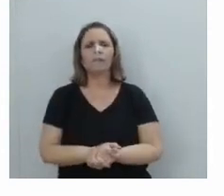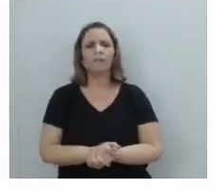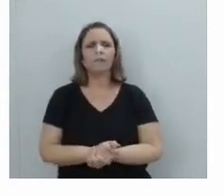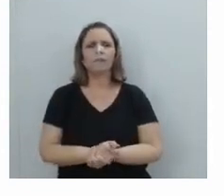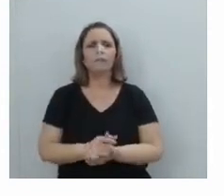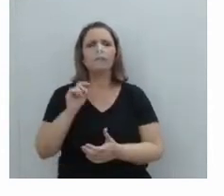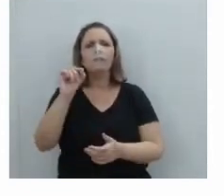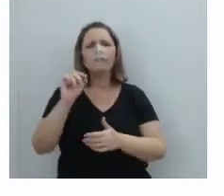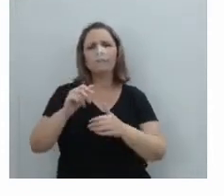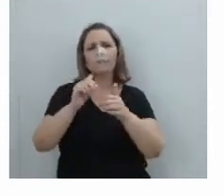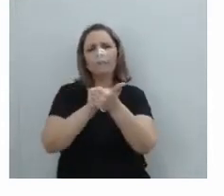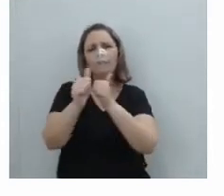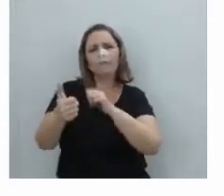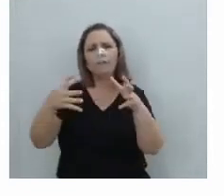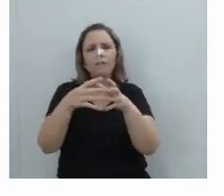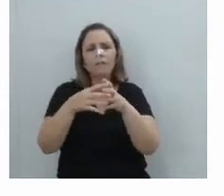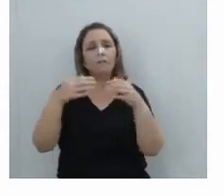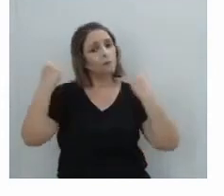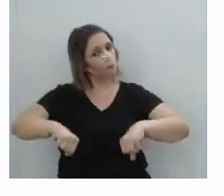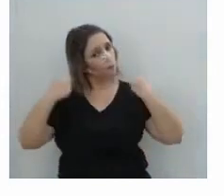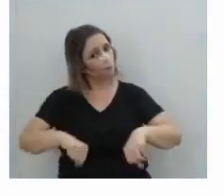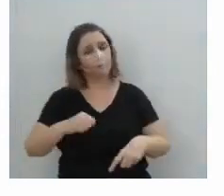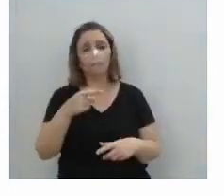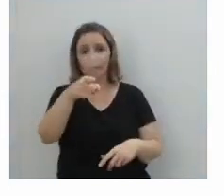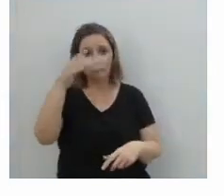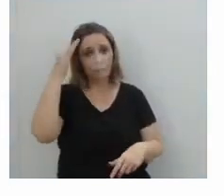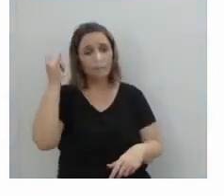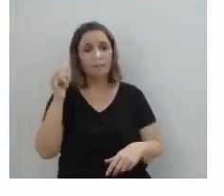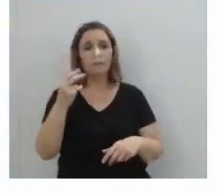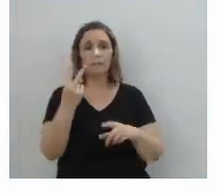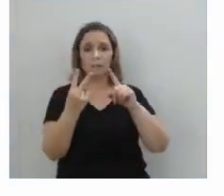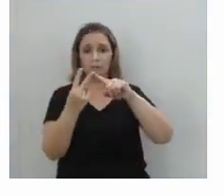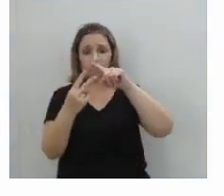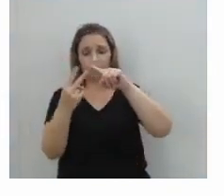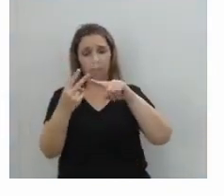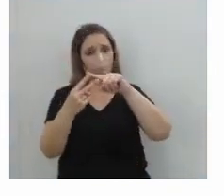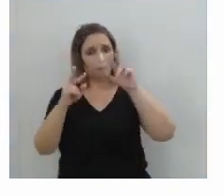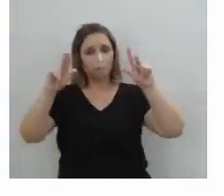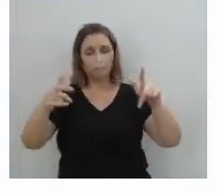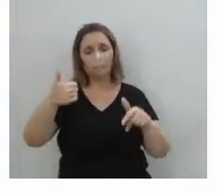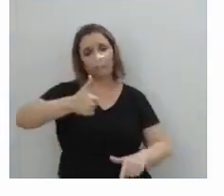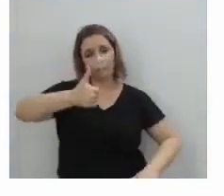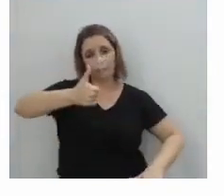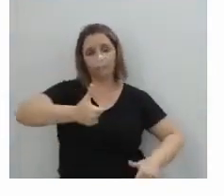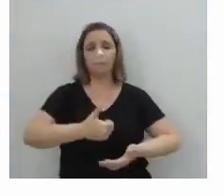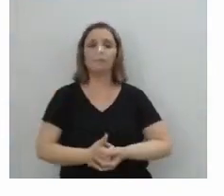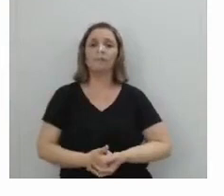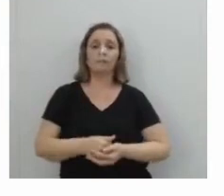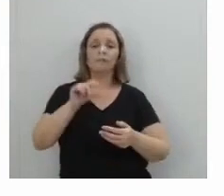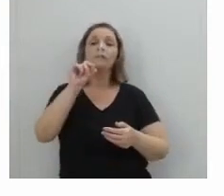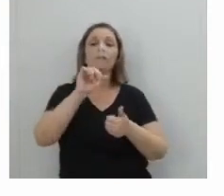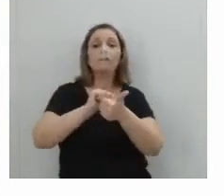o que são esportes coletivos, eu preciso que você tenha em mente essas duas diferenças. Primeiro, o que